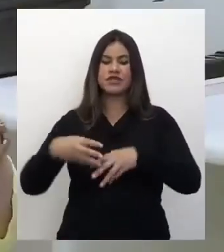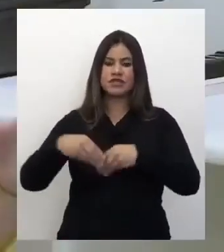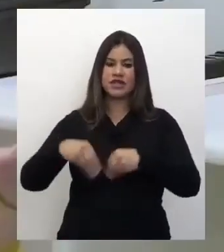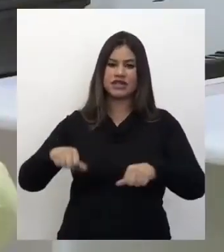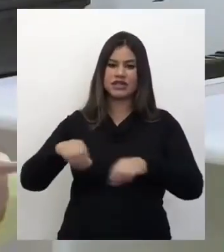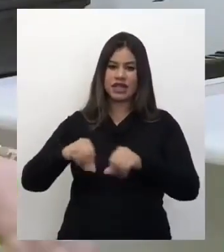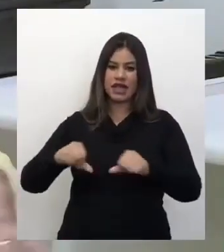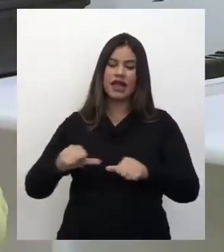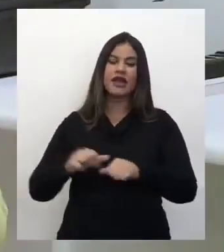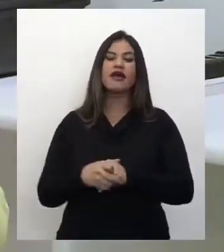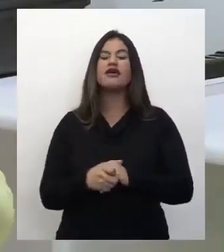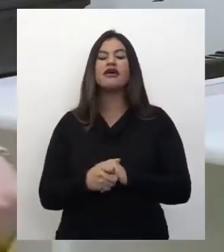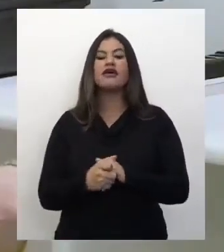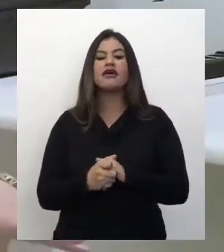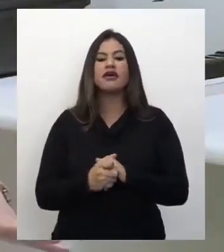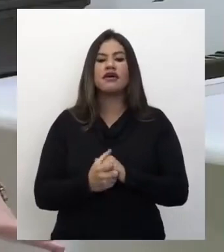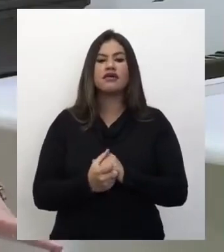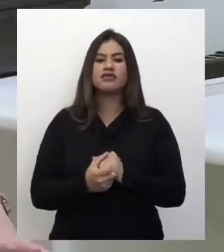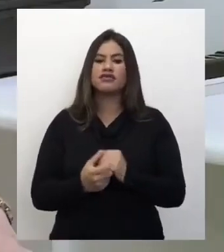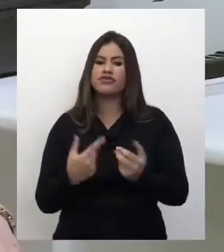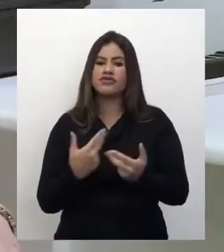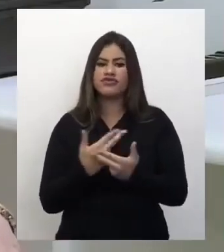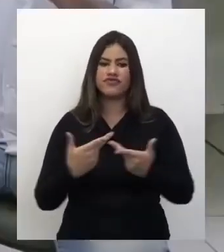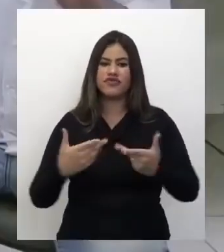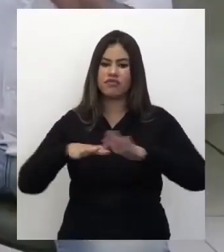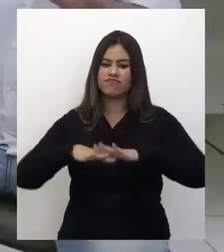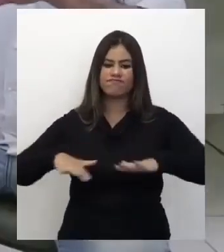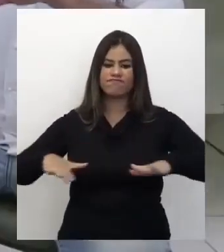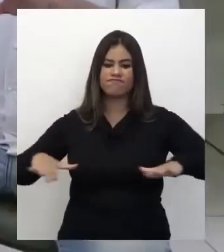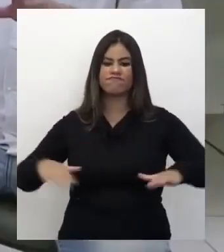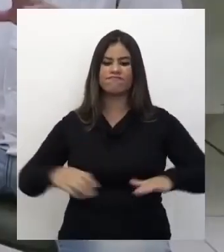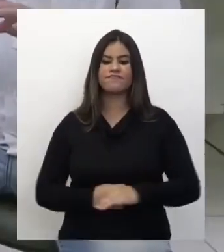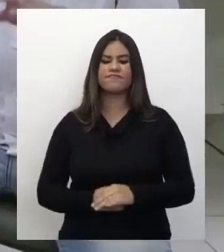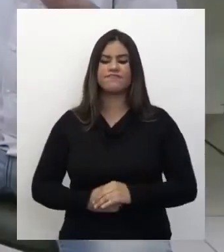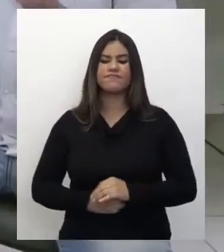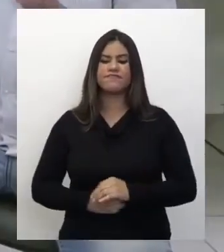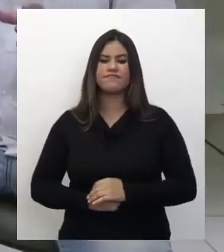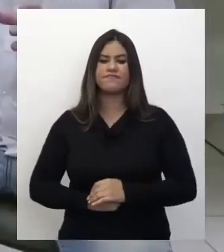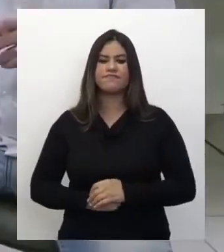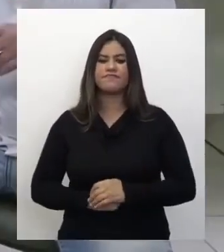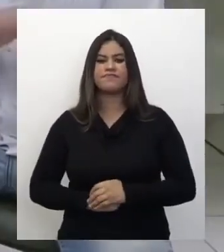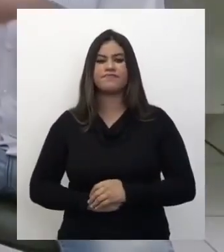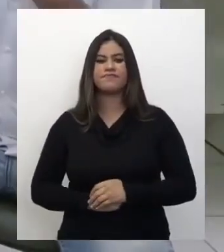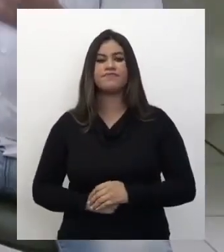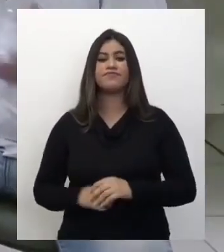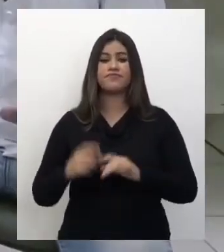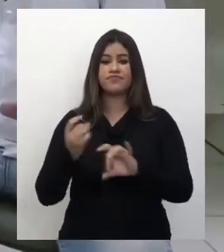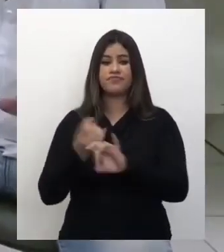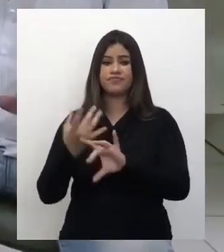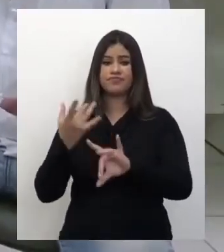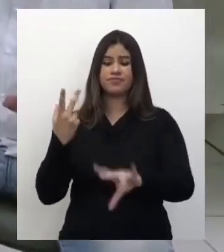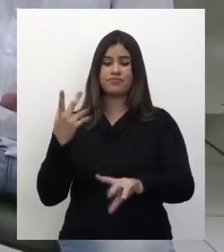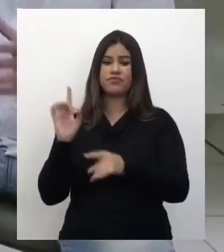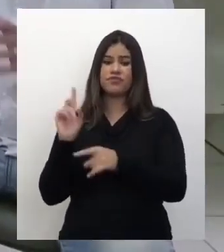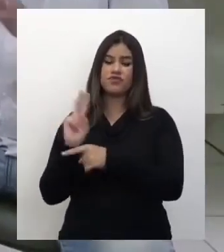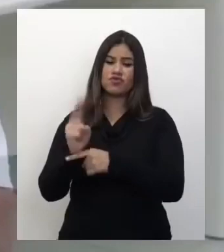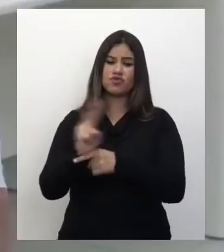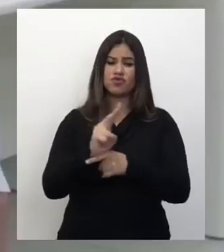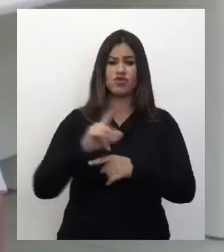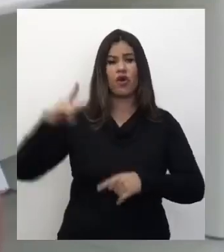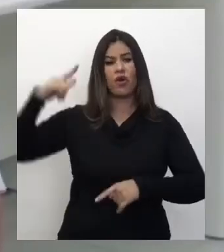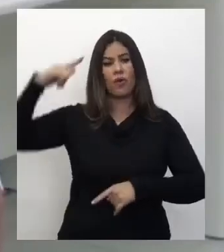das vários outros tipos de cobertura possível. Sensoriamento remoto ou monitoramento